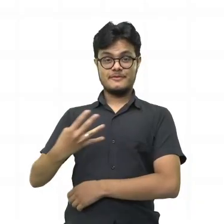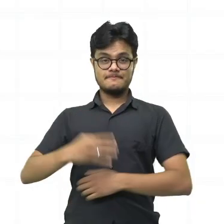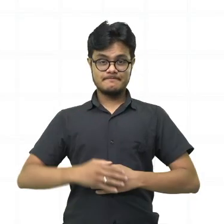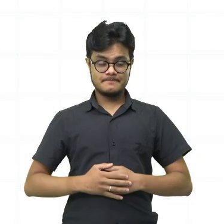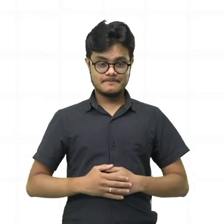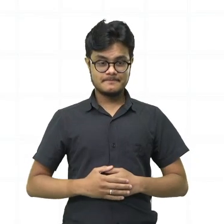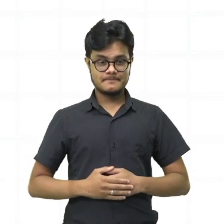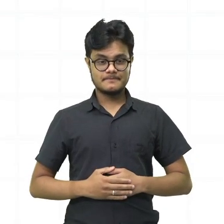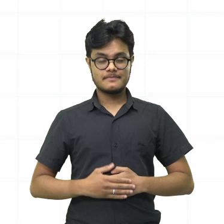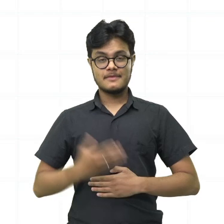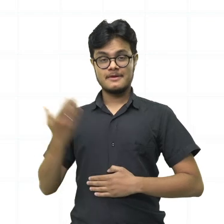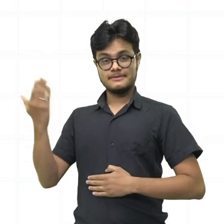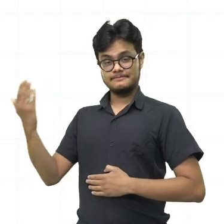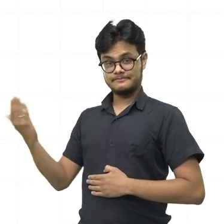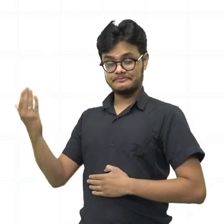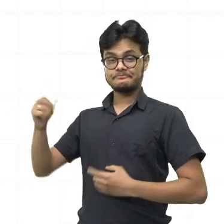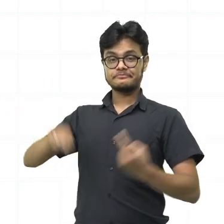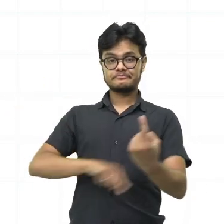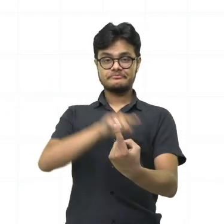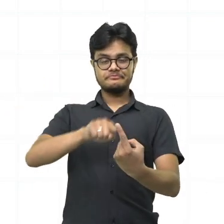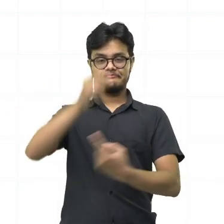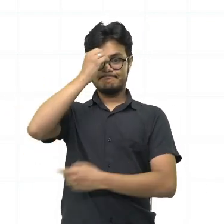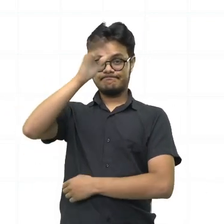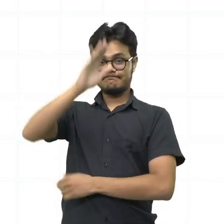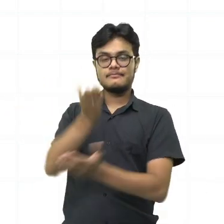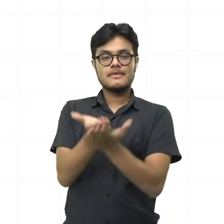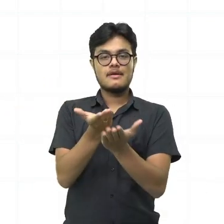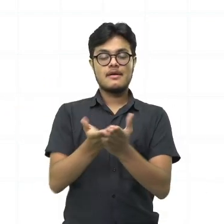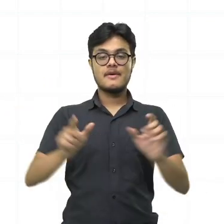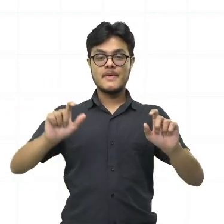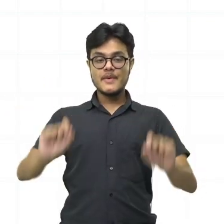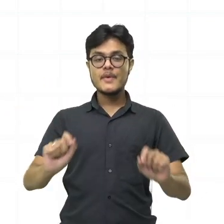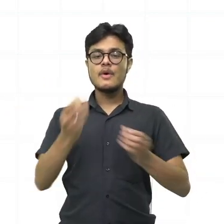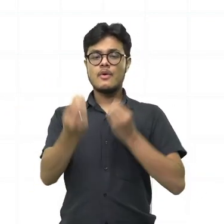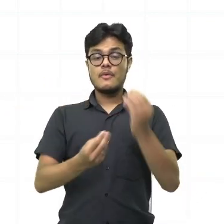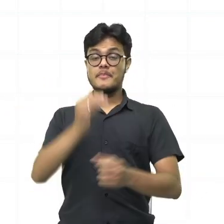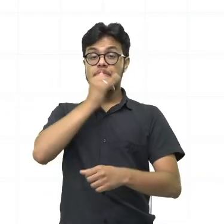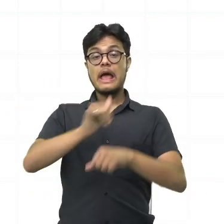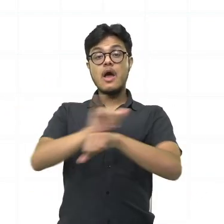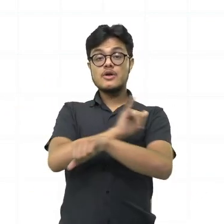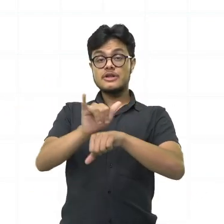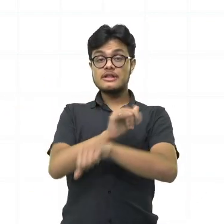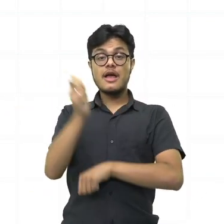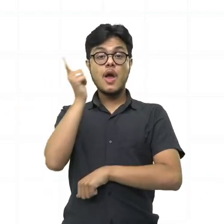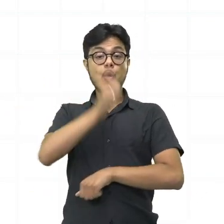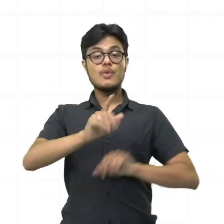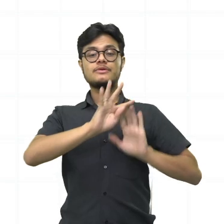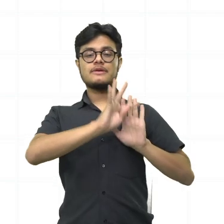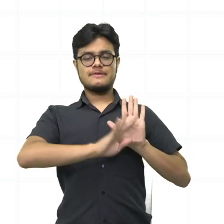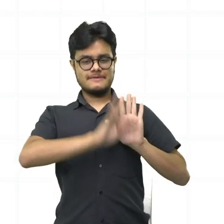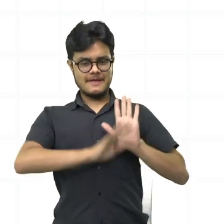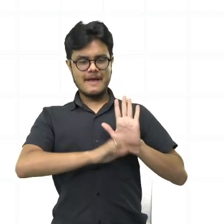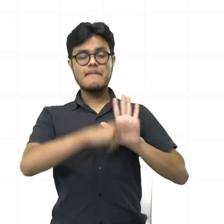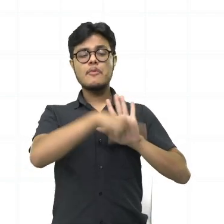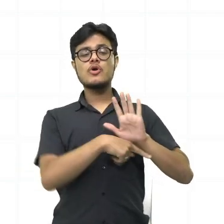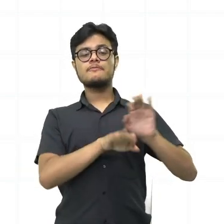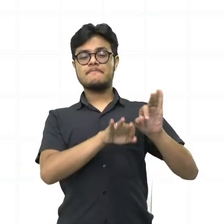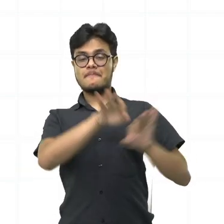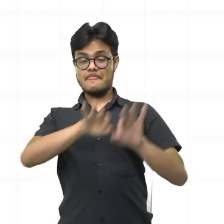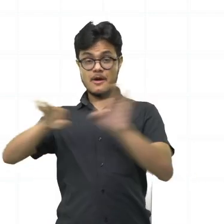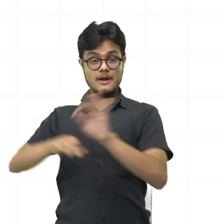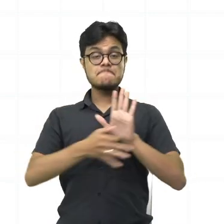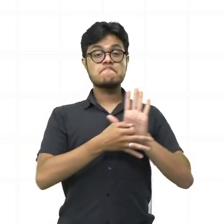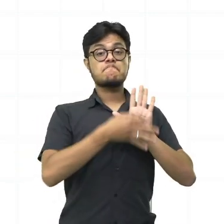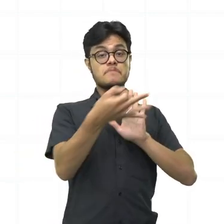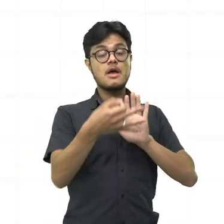só. Como objeto de conhecimento, nós temos estratégias de produção, planejamento de textos